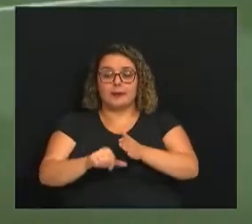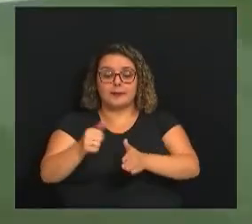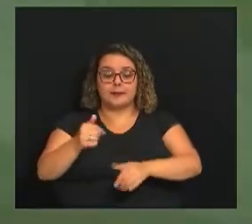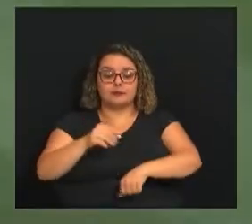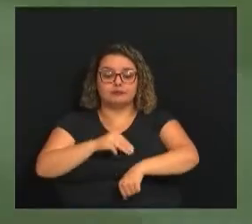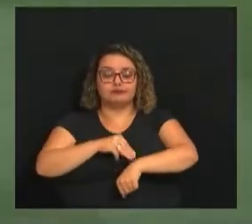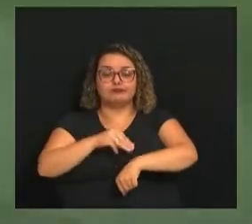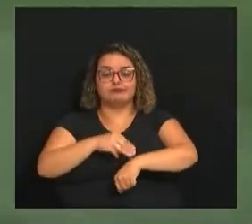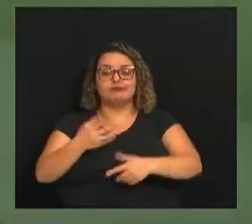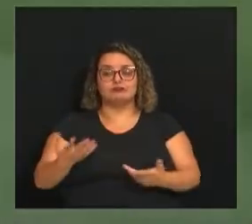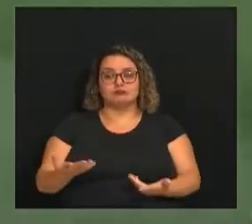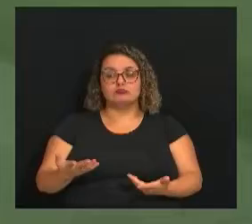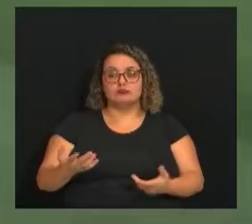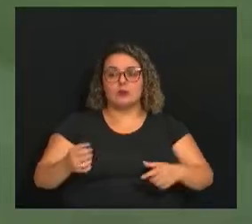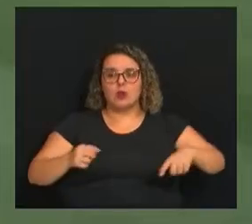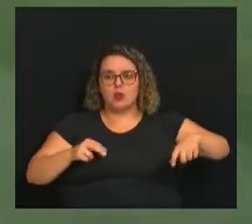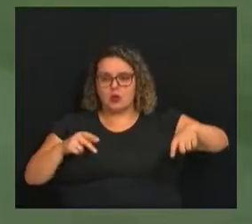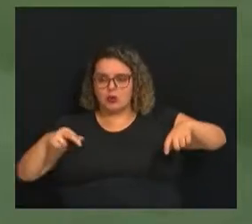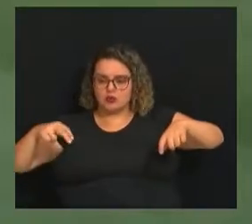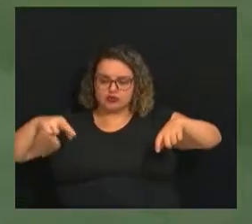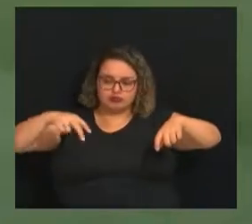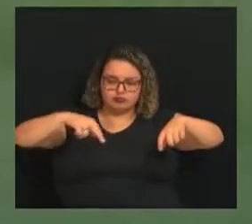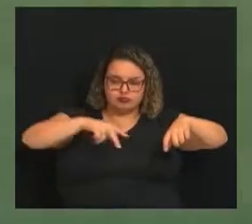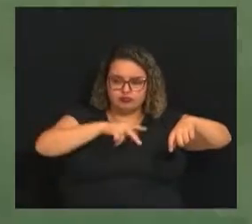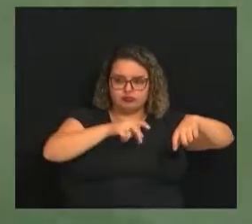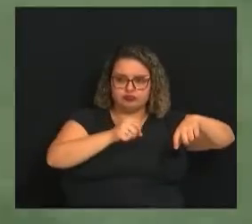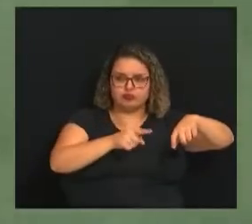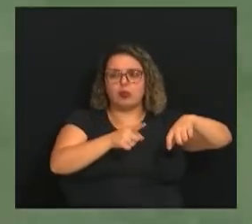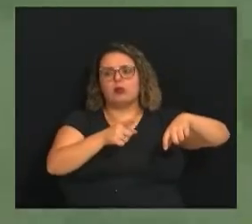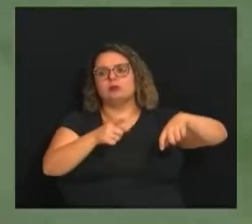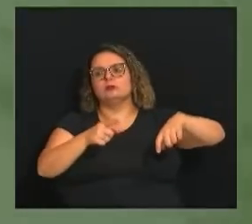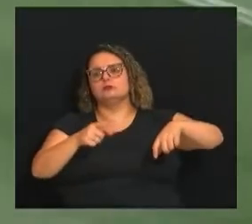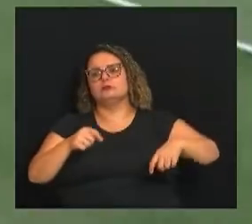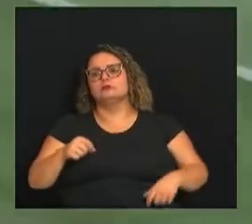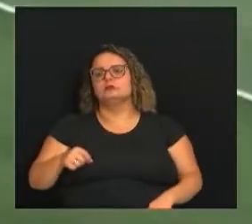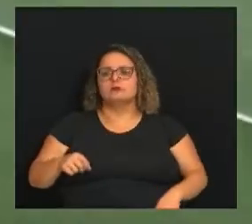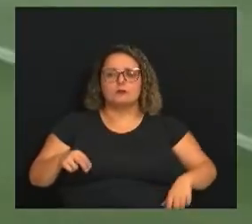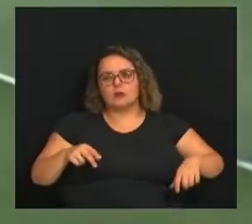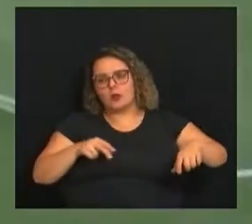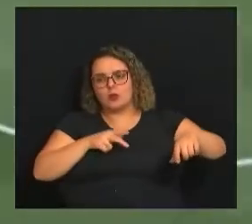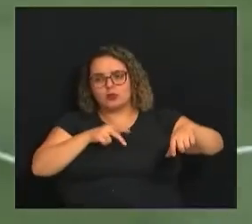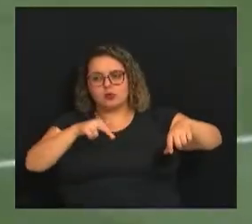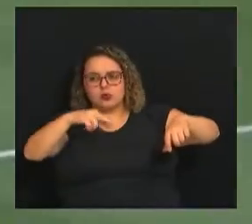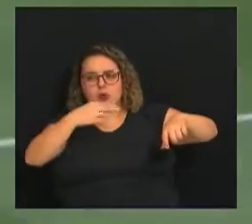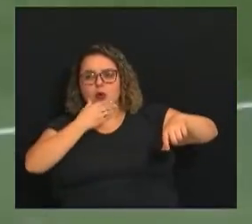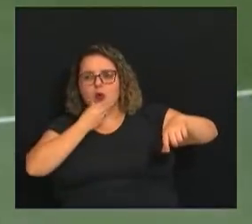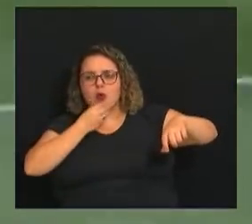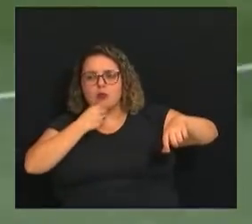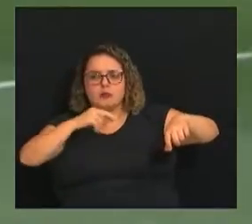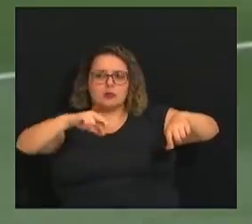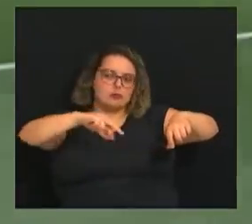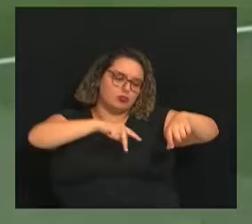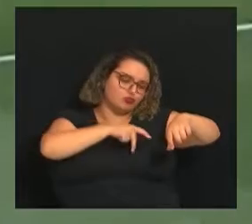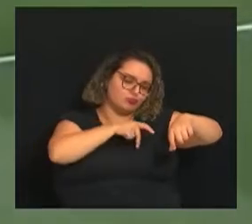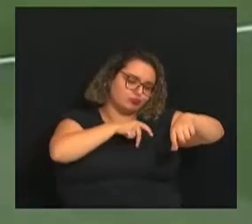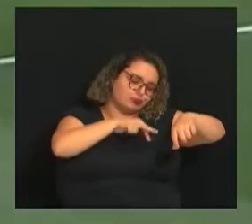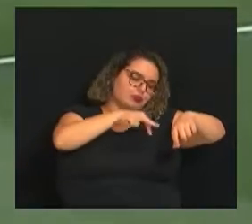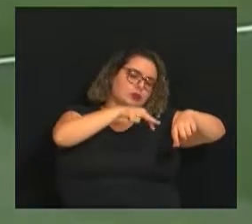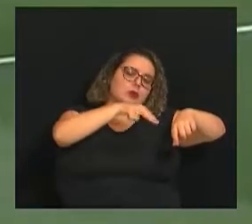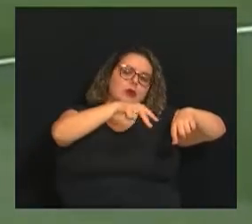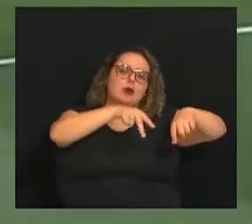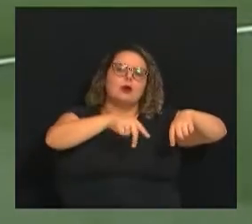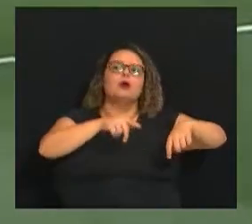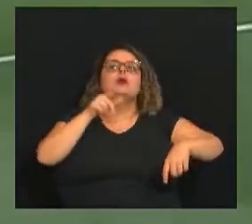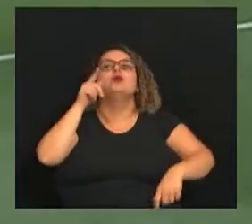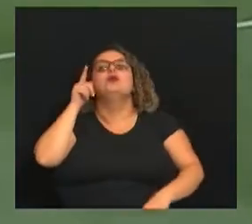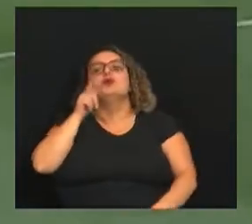Gabriel Veron avançou pela esquerda e cruzou rasteiro. A bola bateu em Ronaldo Alves e Kozlinski conseguiu mandar